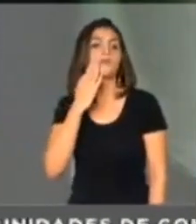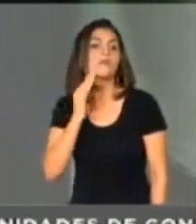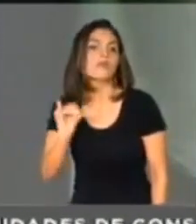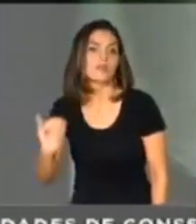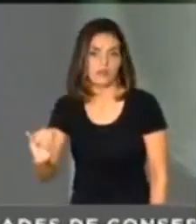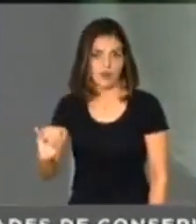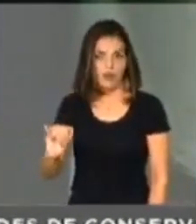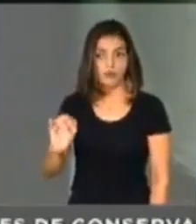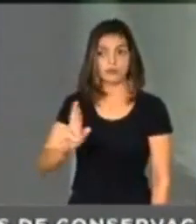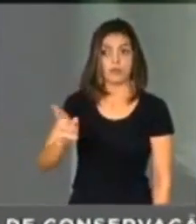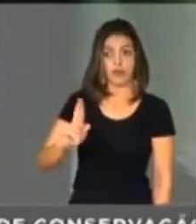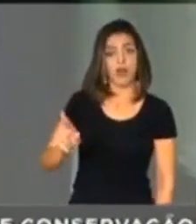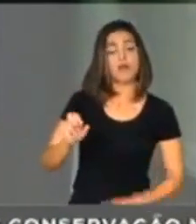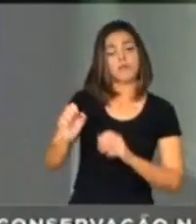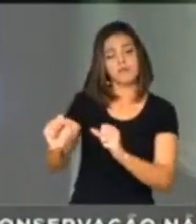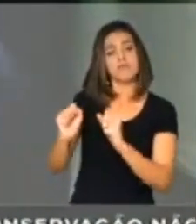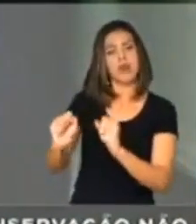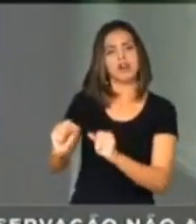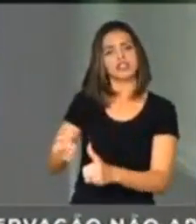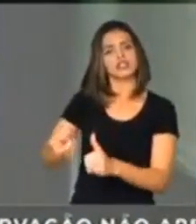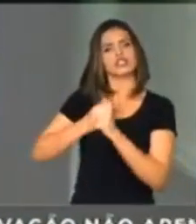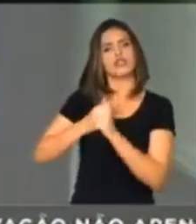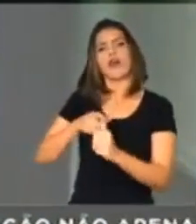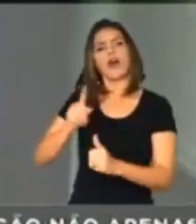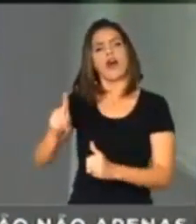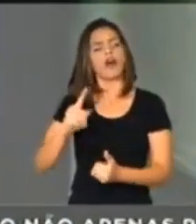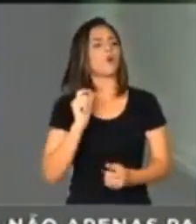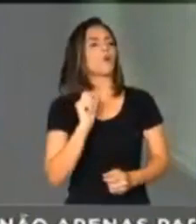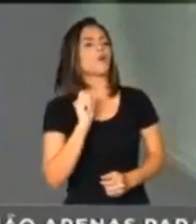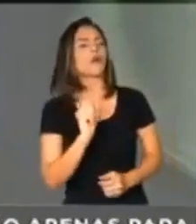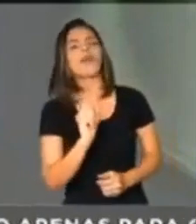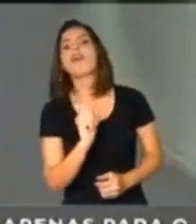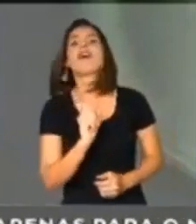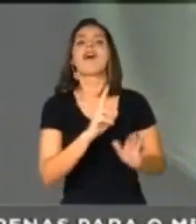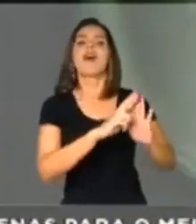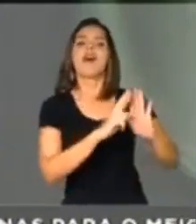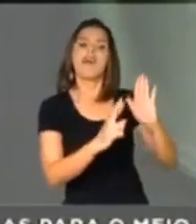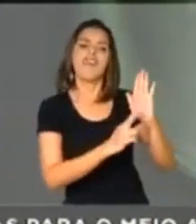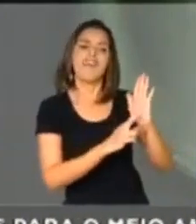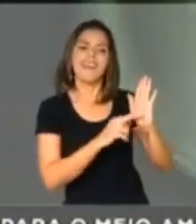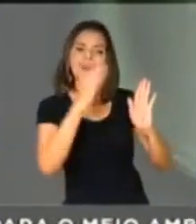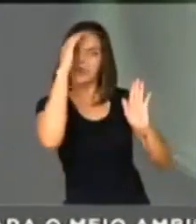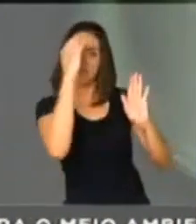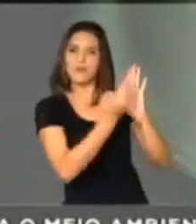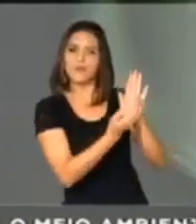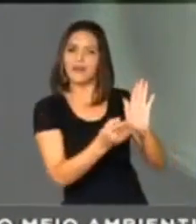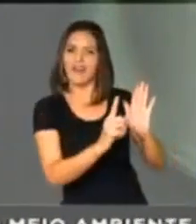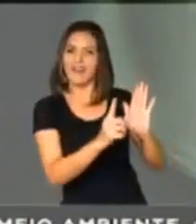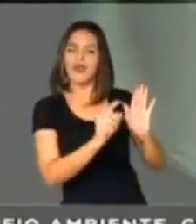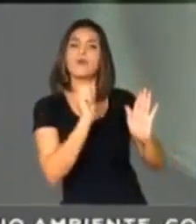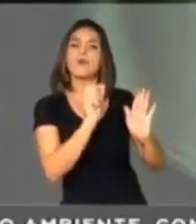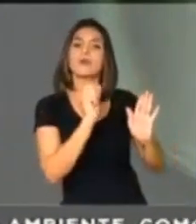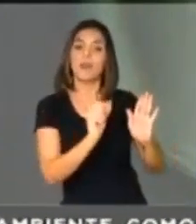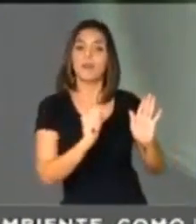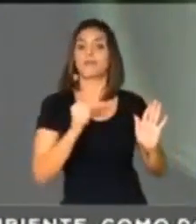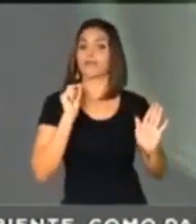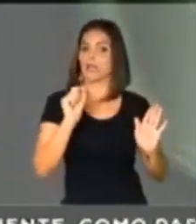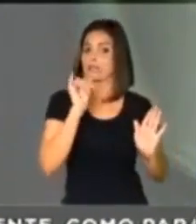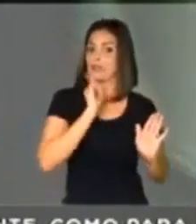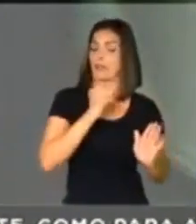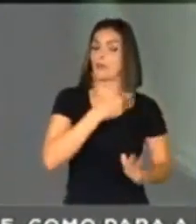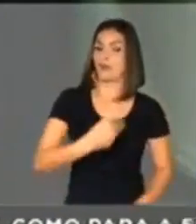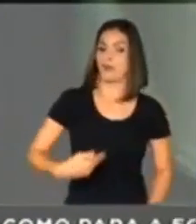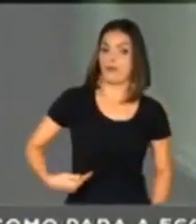bilhões de reais e romper uma regra importante, que é a de que o governo